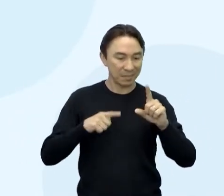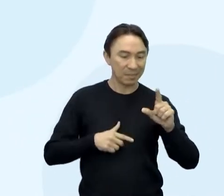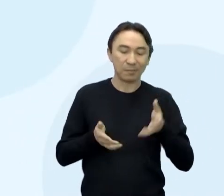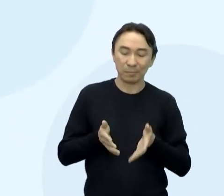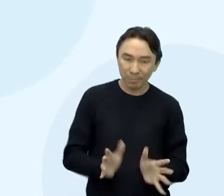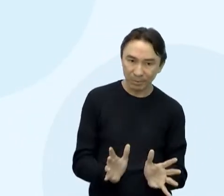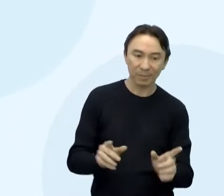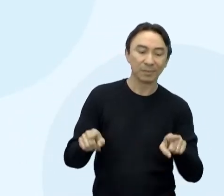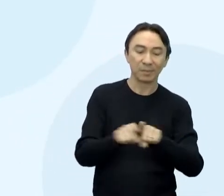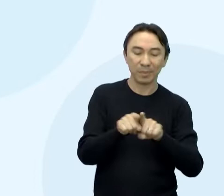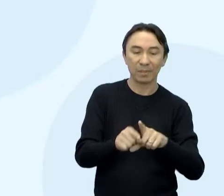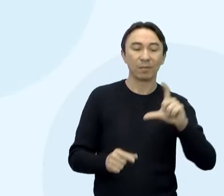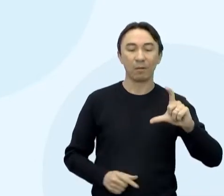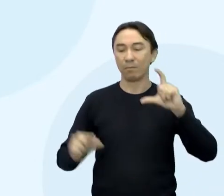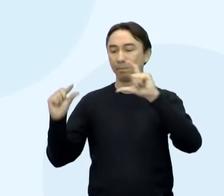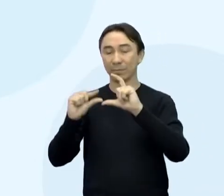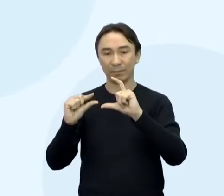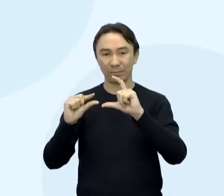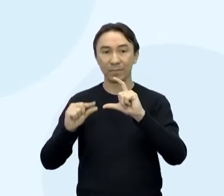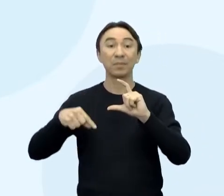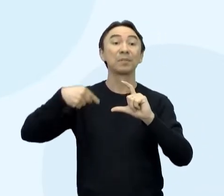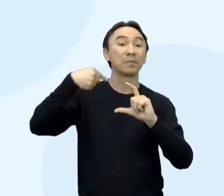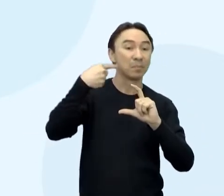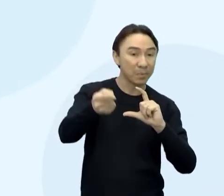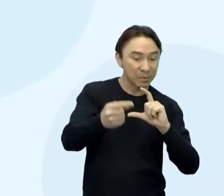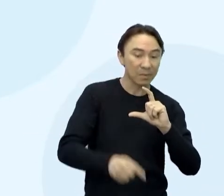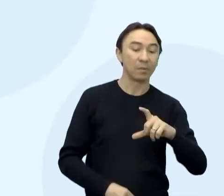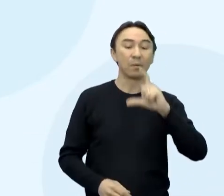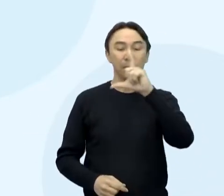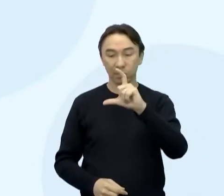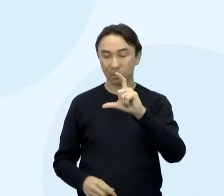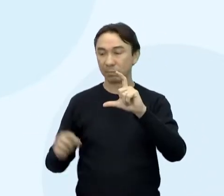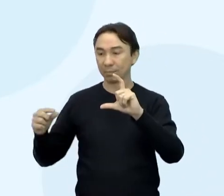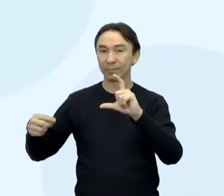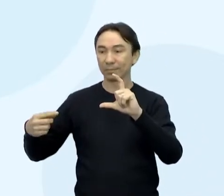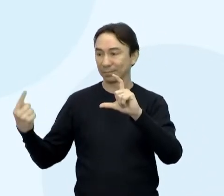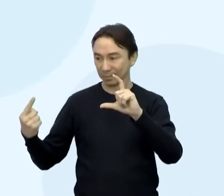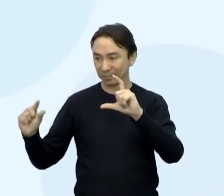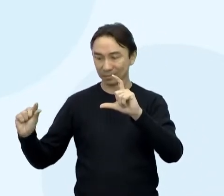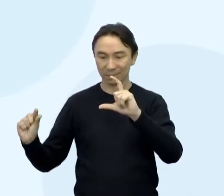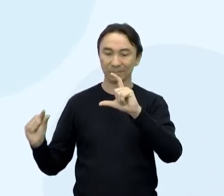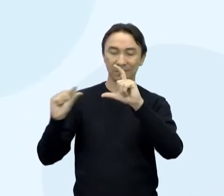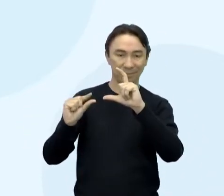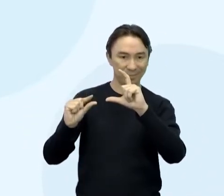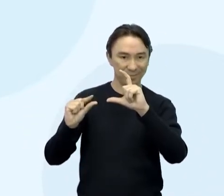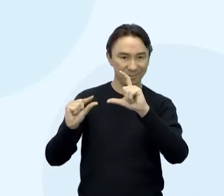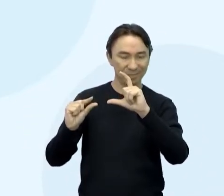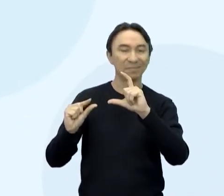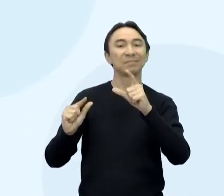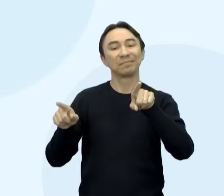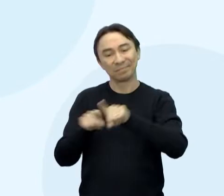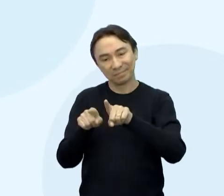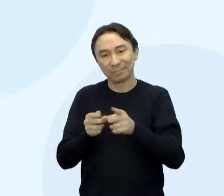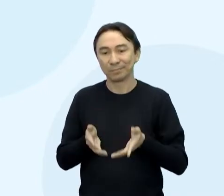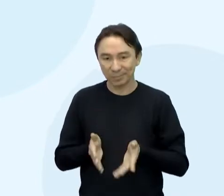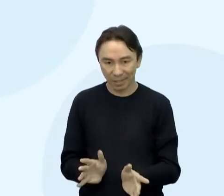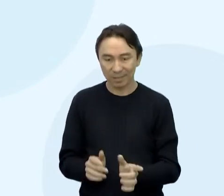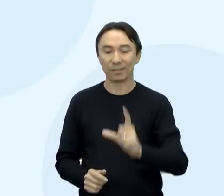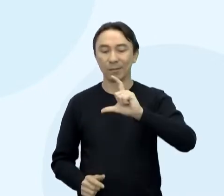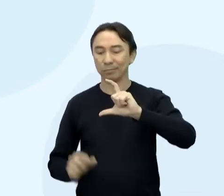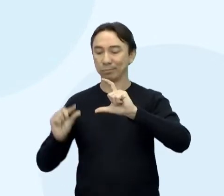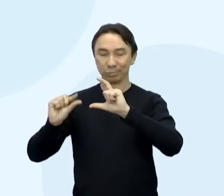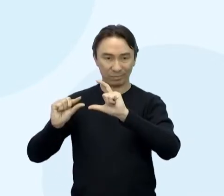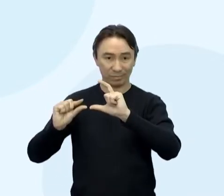azinho. Depois o segundo com o primeiro, mais um indivíduo azinho. E